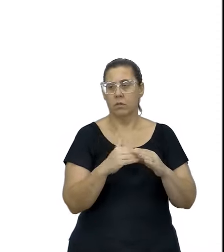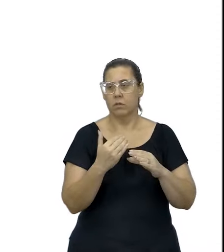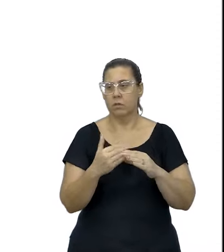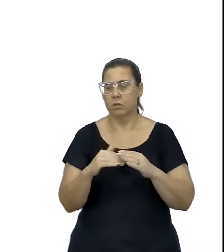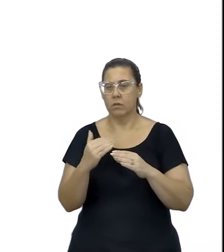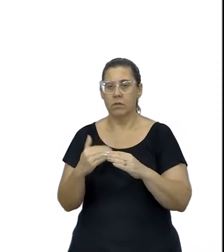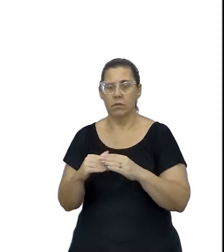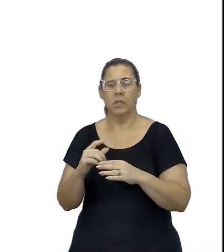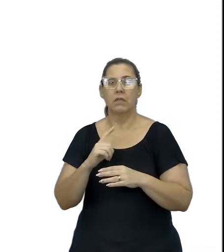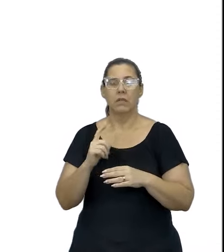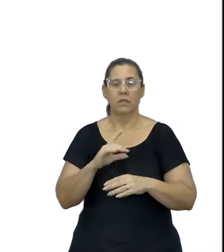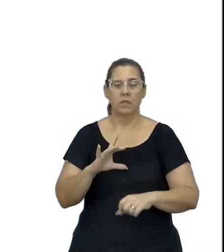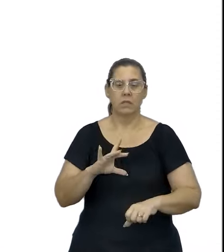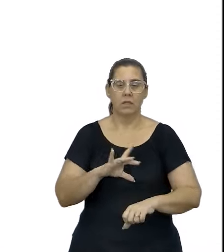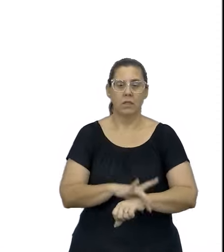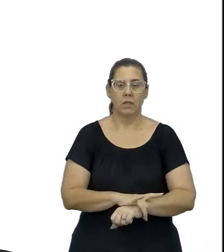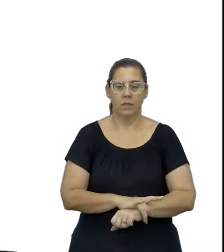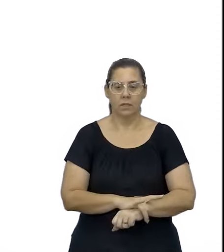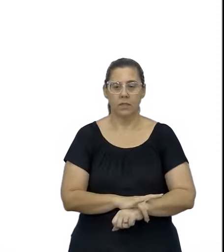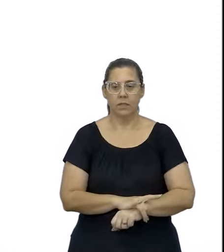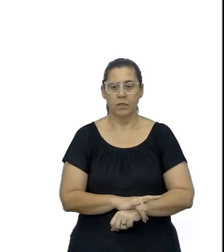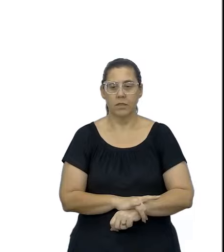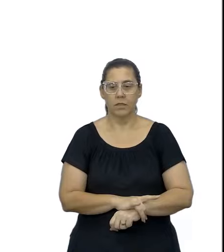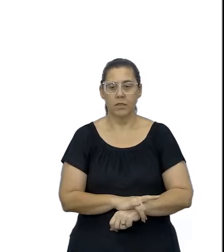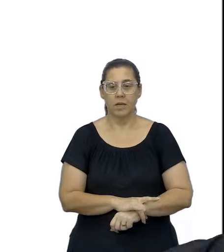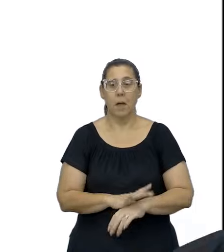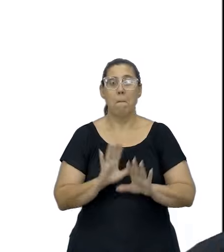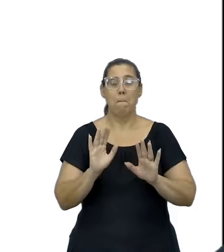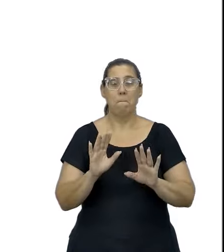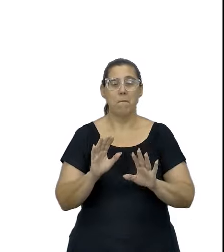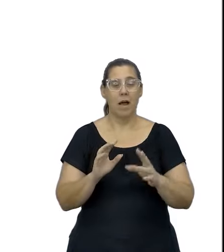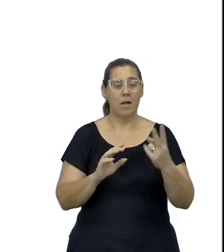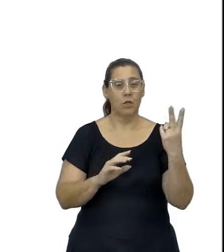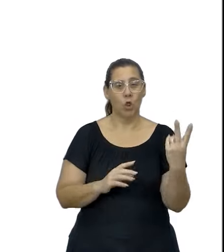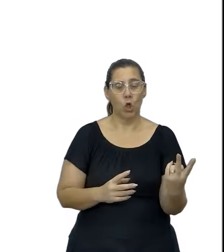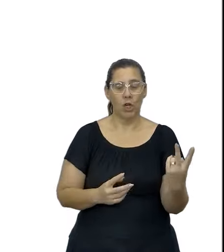tem que garantir. Mas lembre-se, as duplas